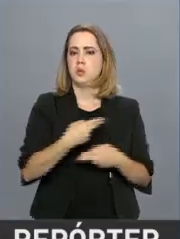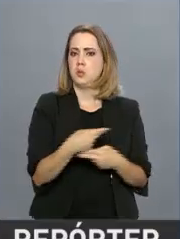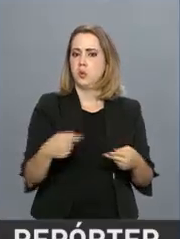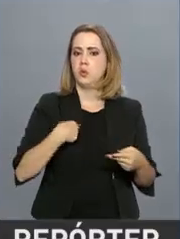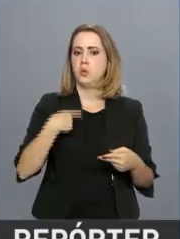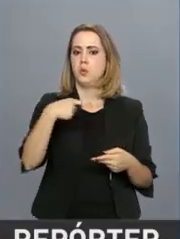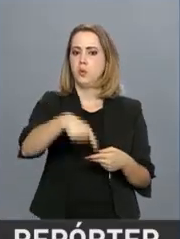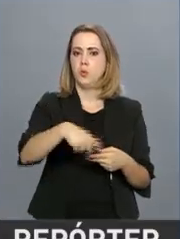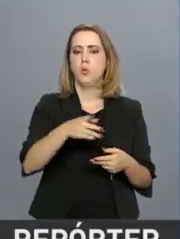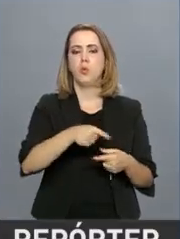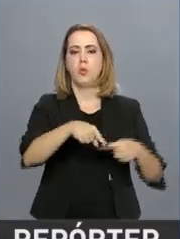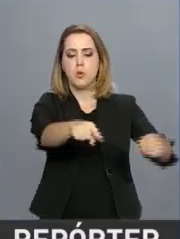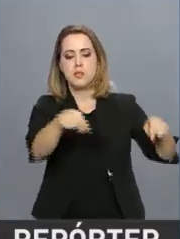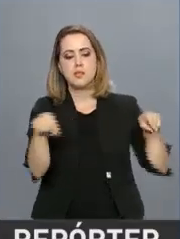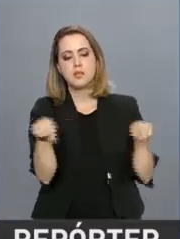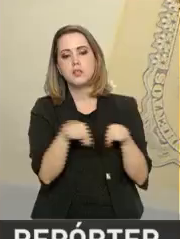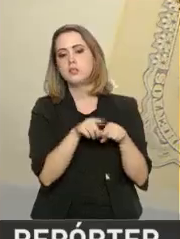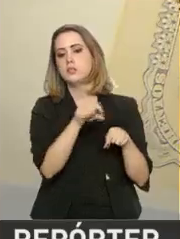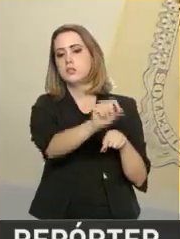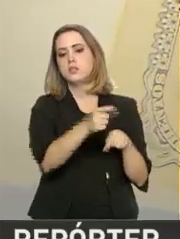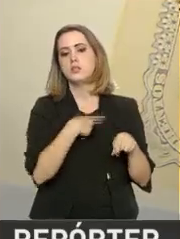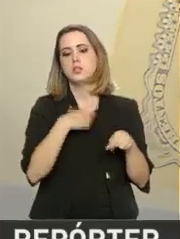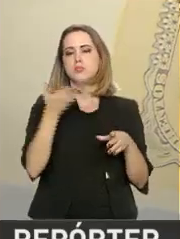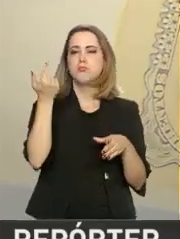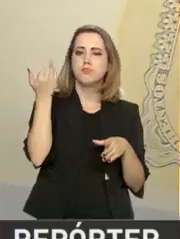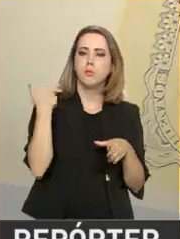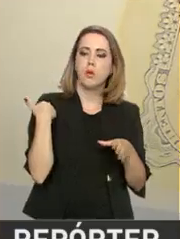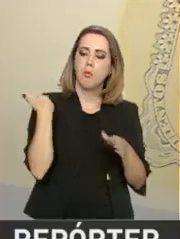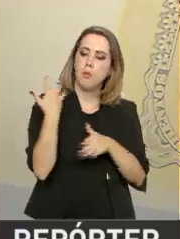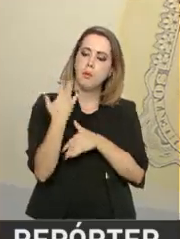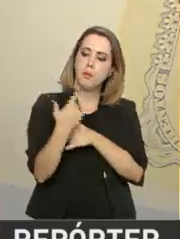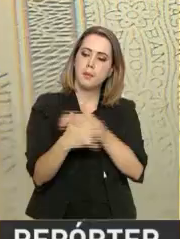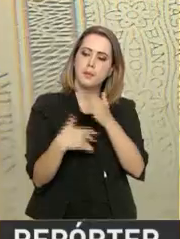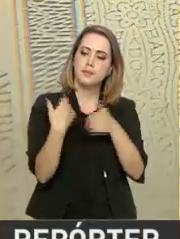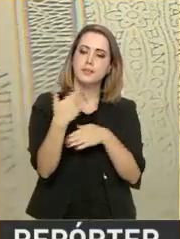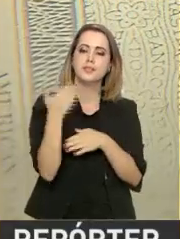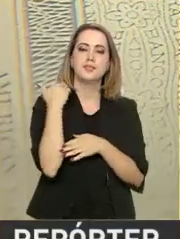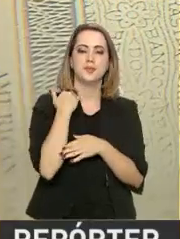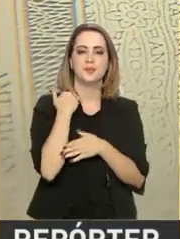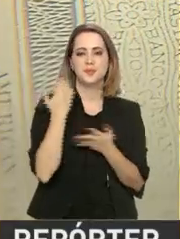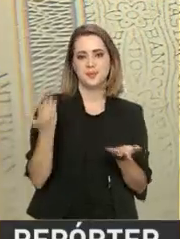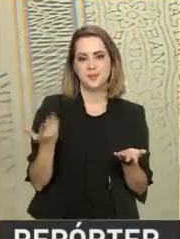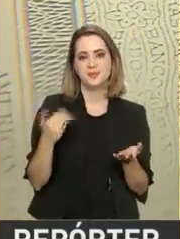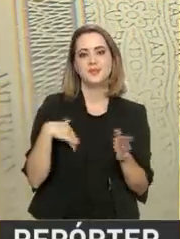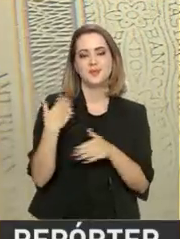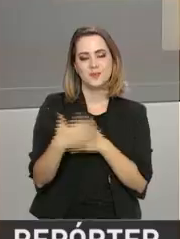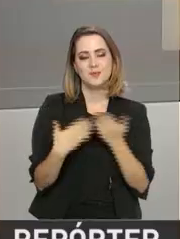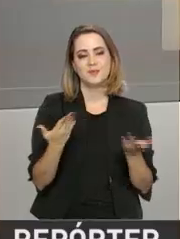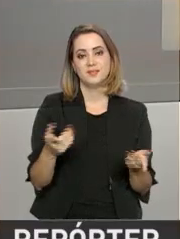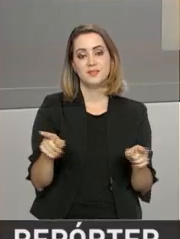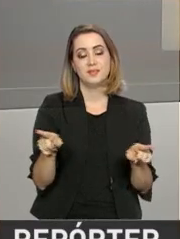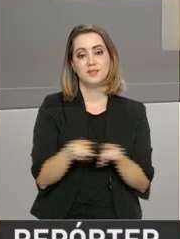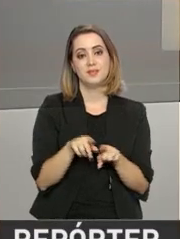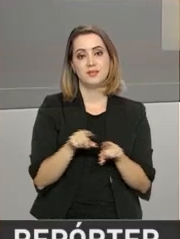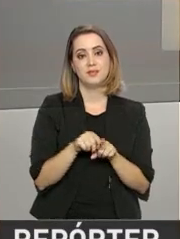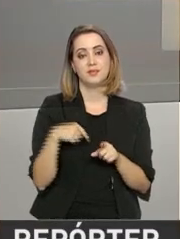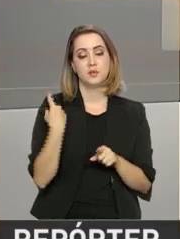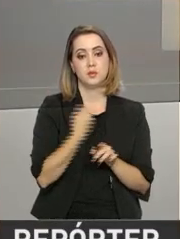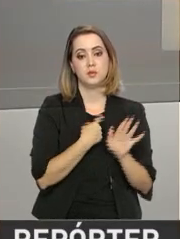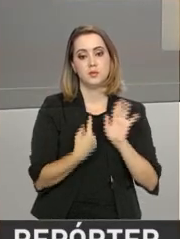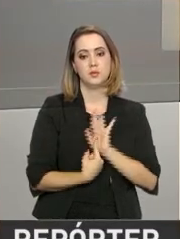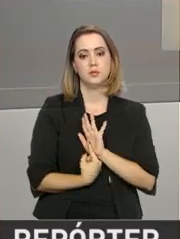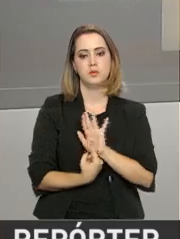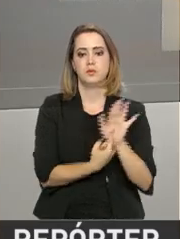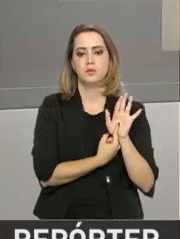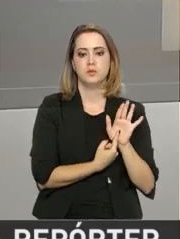equipamentos de época que para contar a história da da evolução bancária né ao longo do tempo e também estamos trazendo aqui um